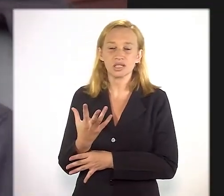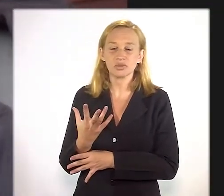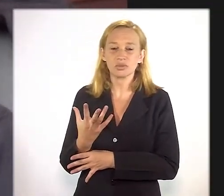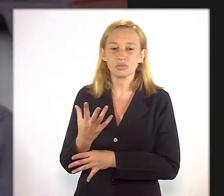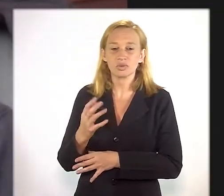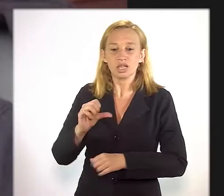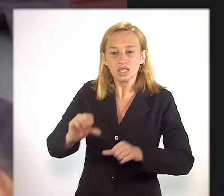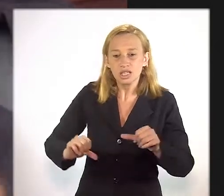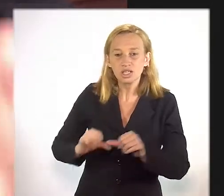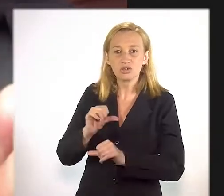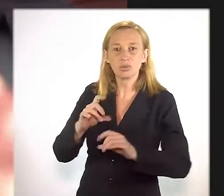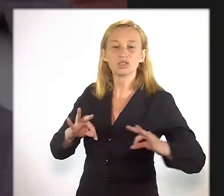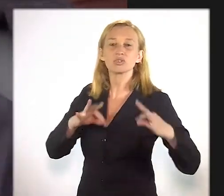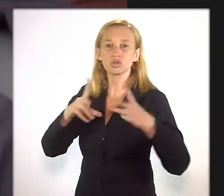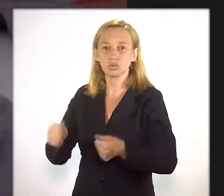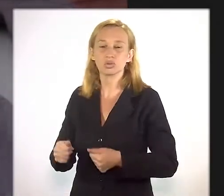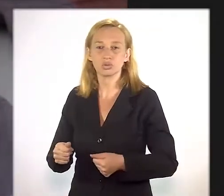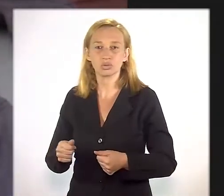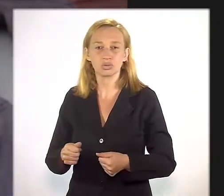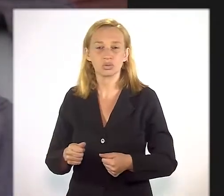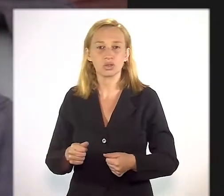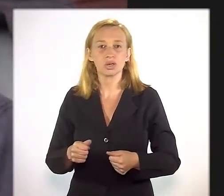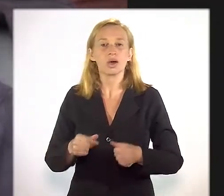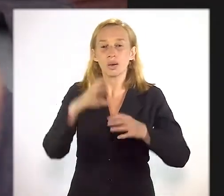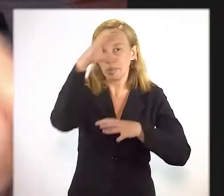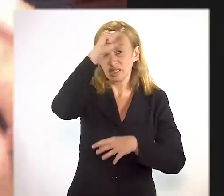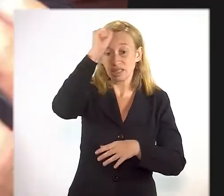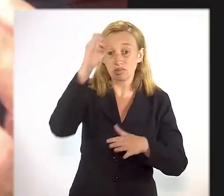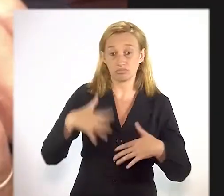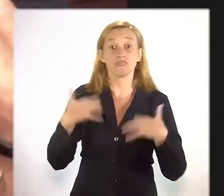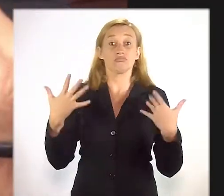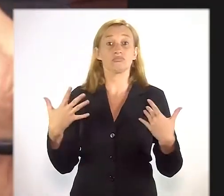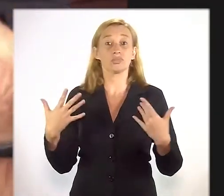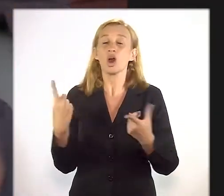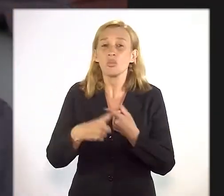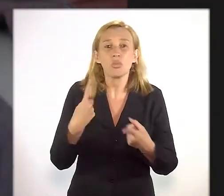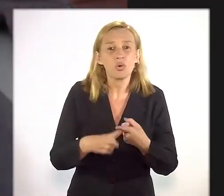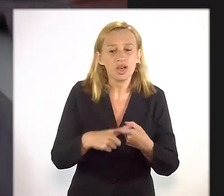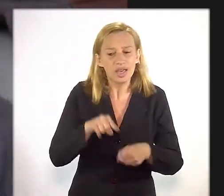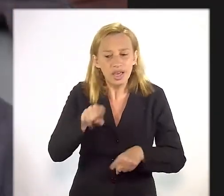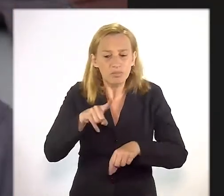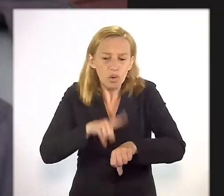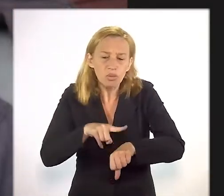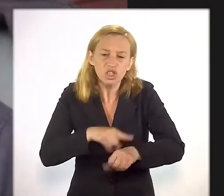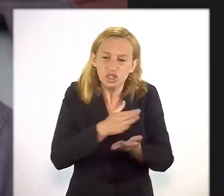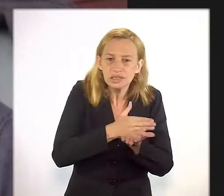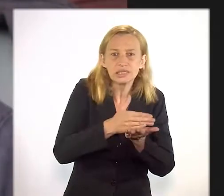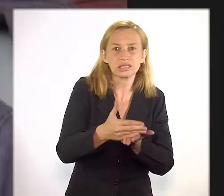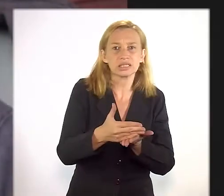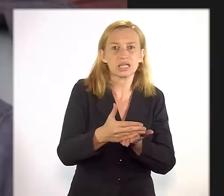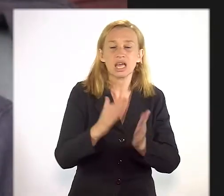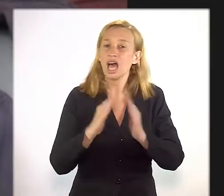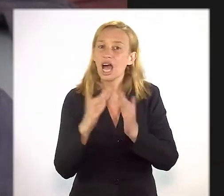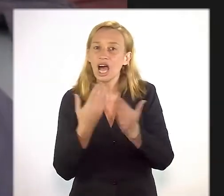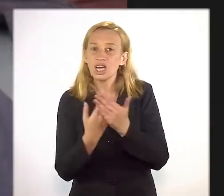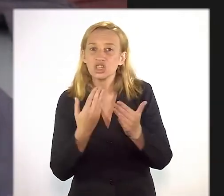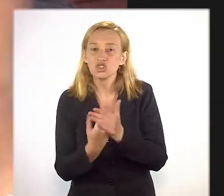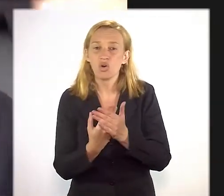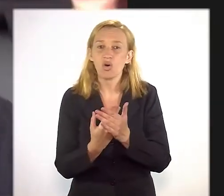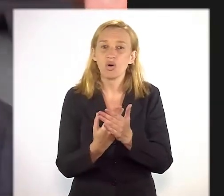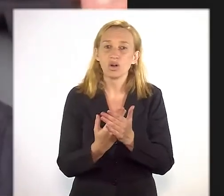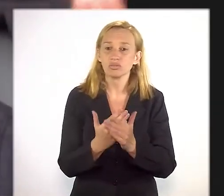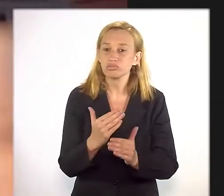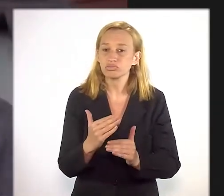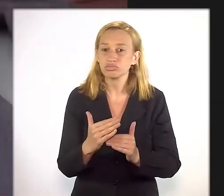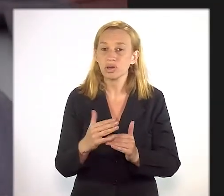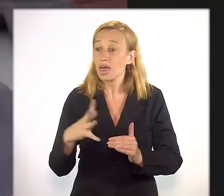transição de paradigma, da instrução para a aprendizagem. E a surpresa foi enorme, porque a partir daquele momento, a Escola da Ponte era a melhor